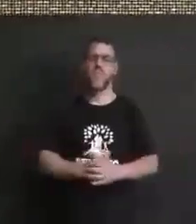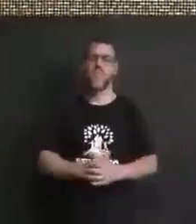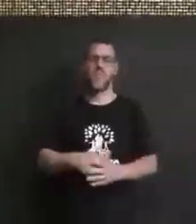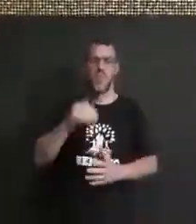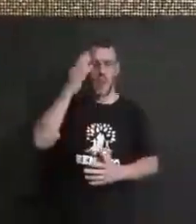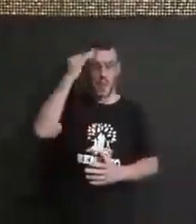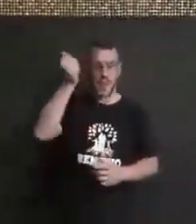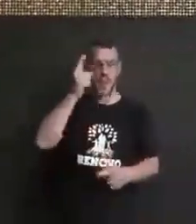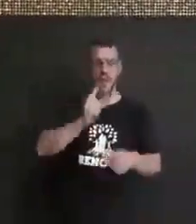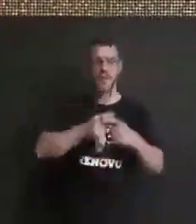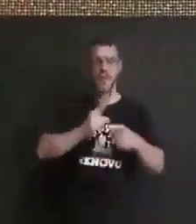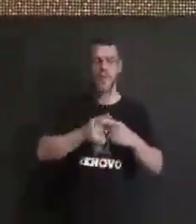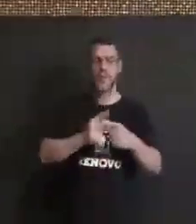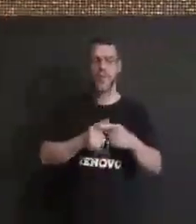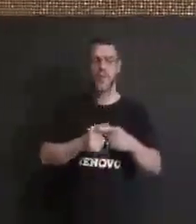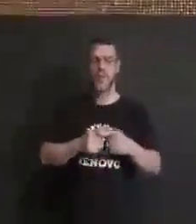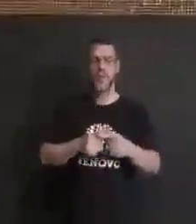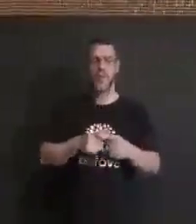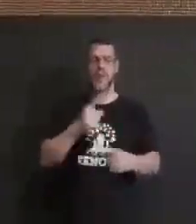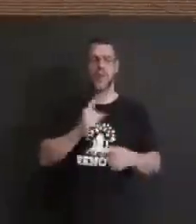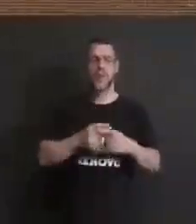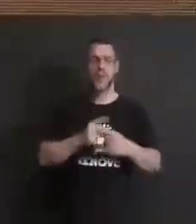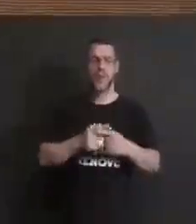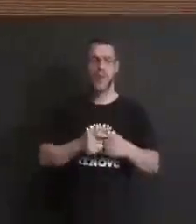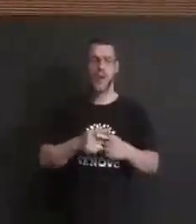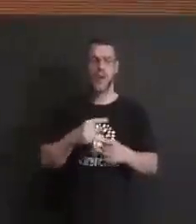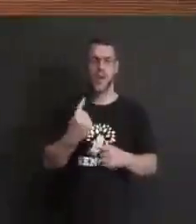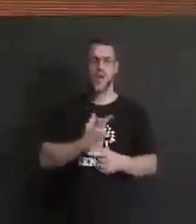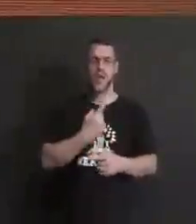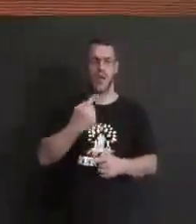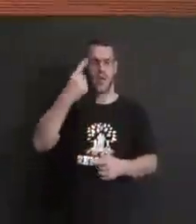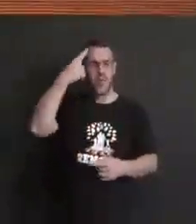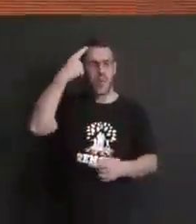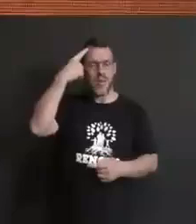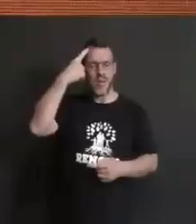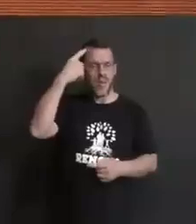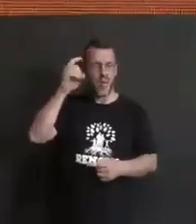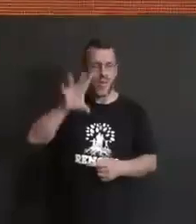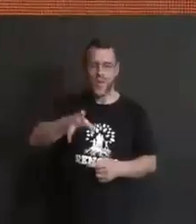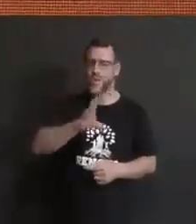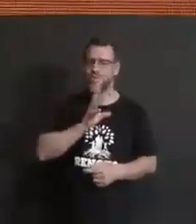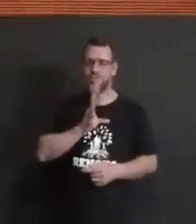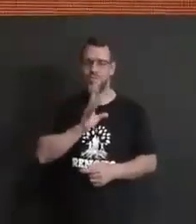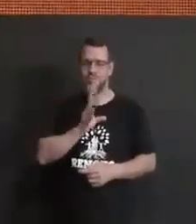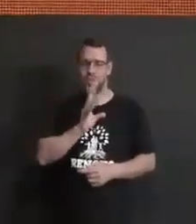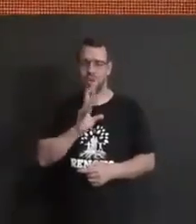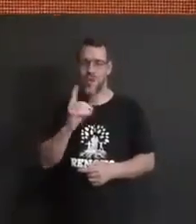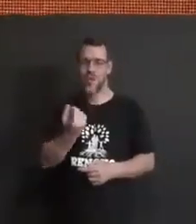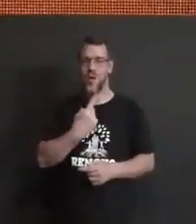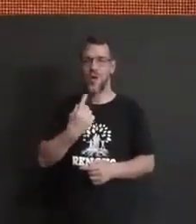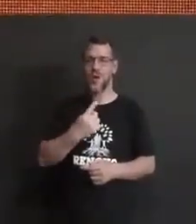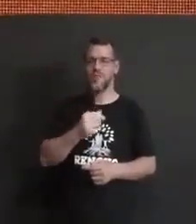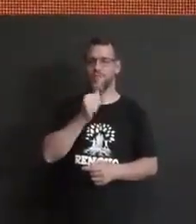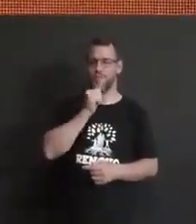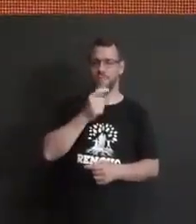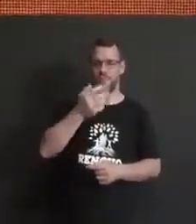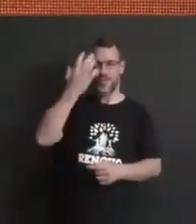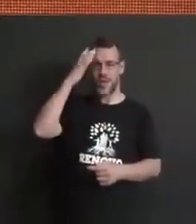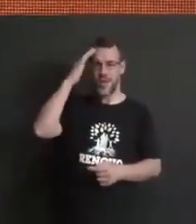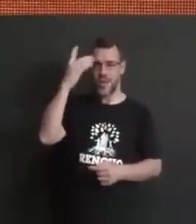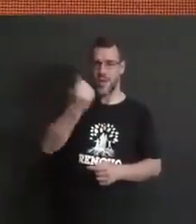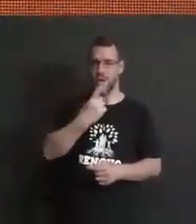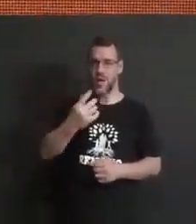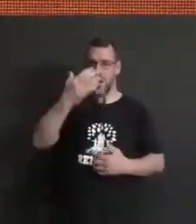Sabe por quê? Porque nos fazemos desentendido. Nós não entendemos que nós somos um corpo. Nós